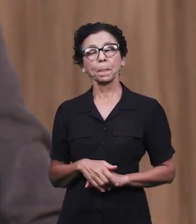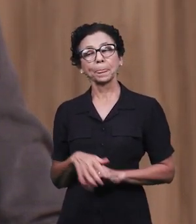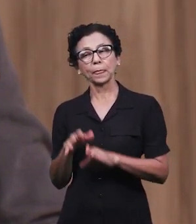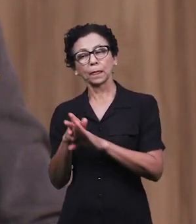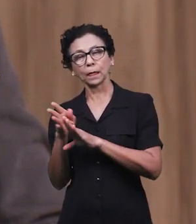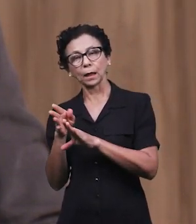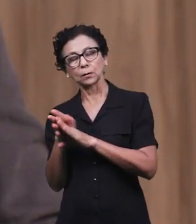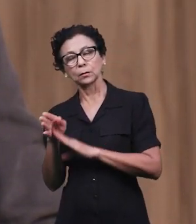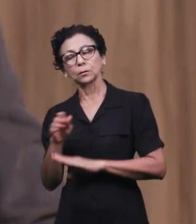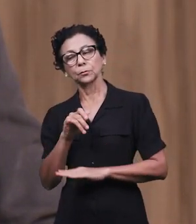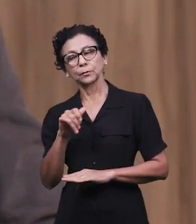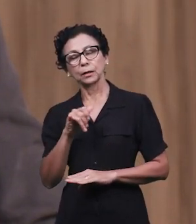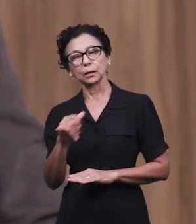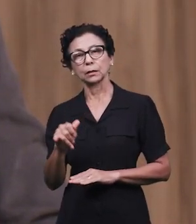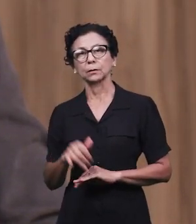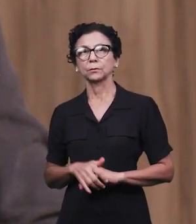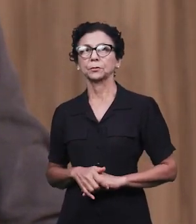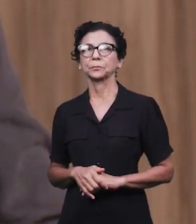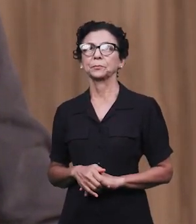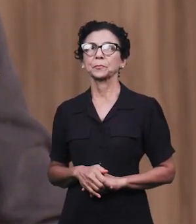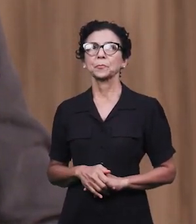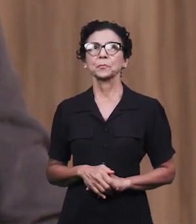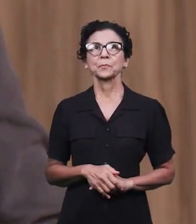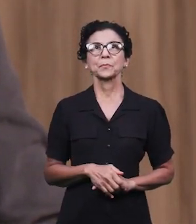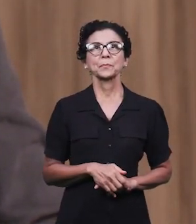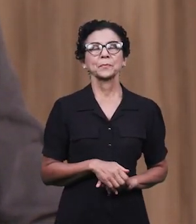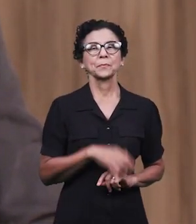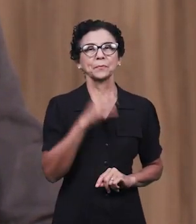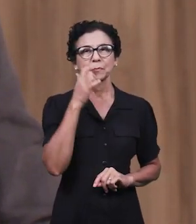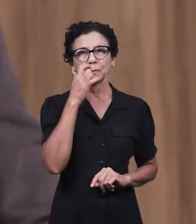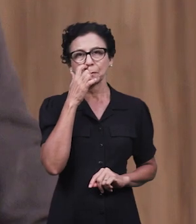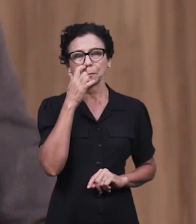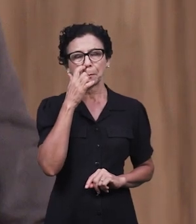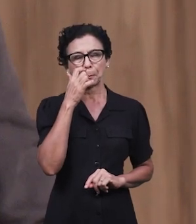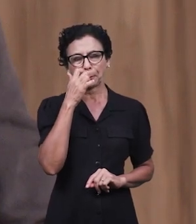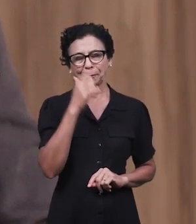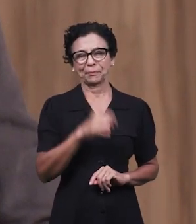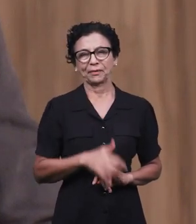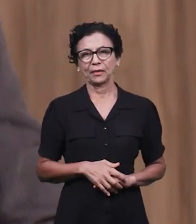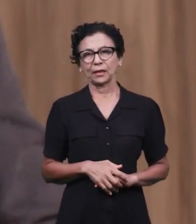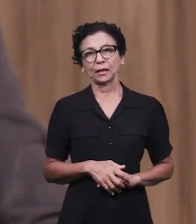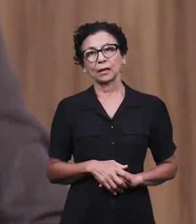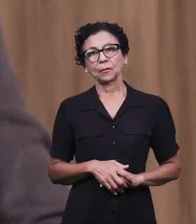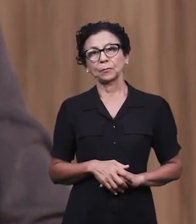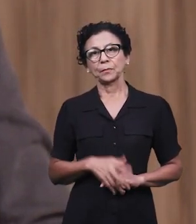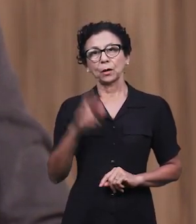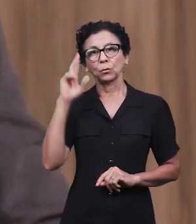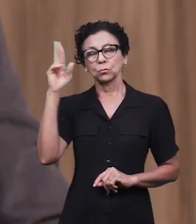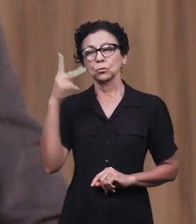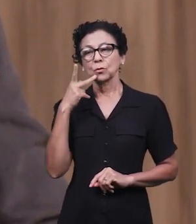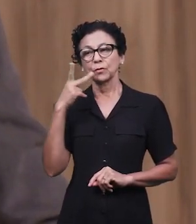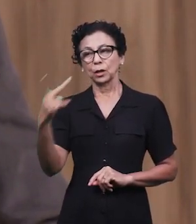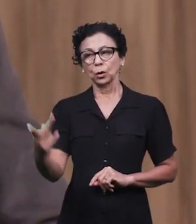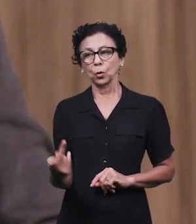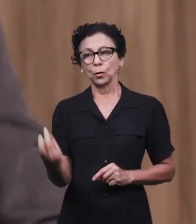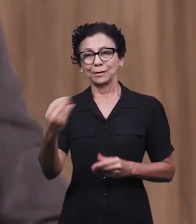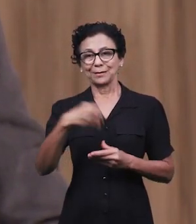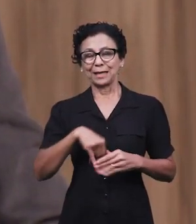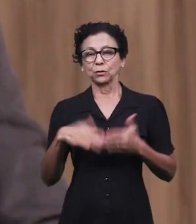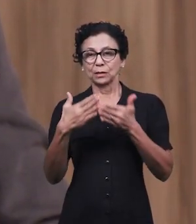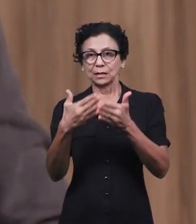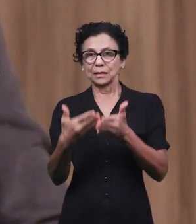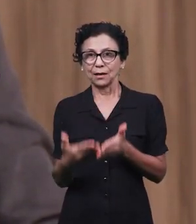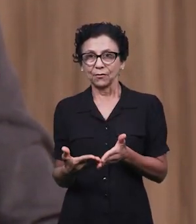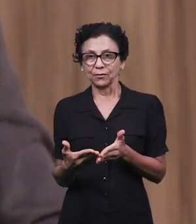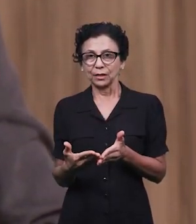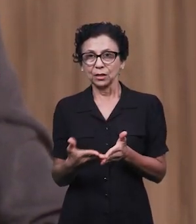o Senhor vai dizer que nenhuma vida se perderia. Vamos fazer uma pausa aqui para entender